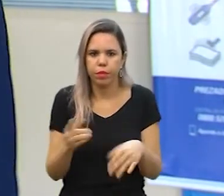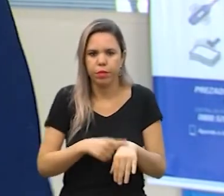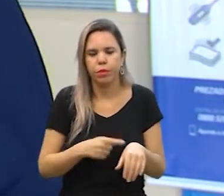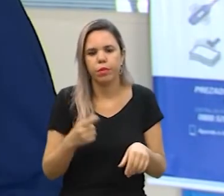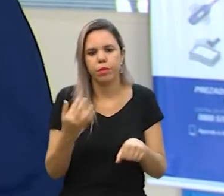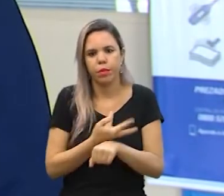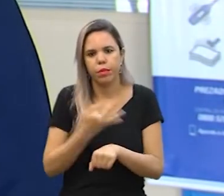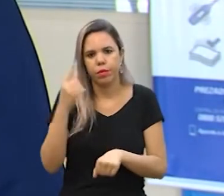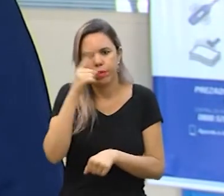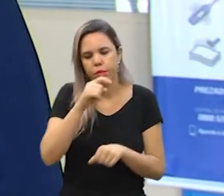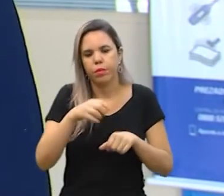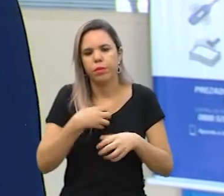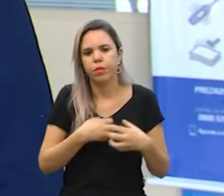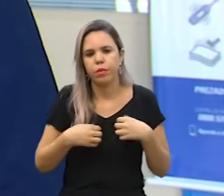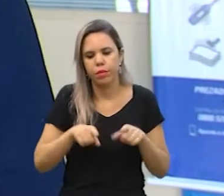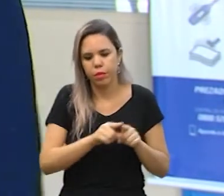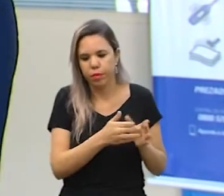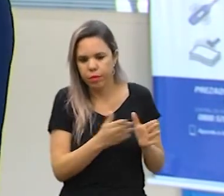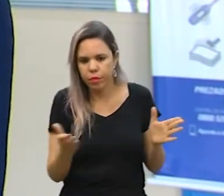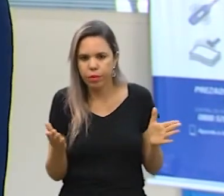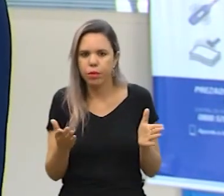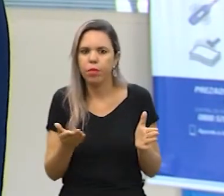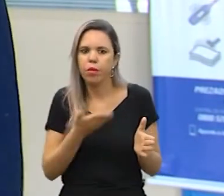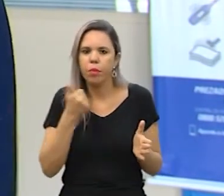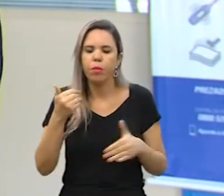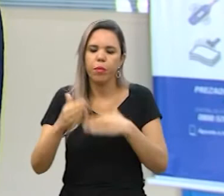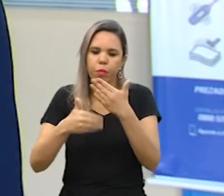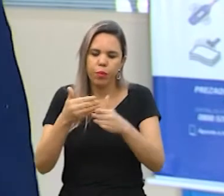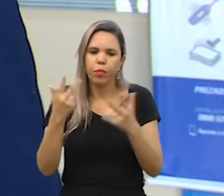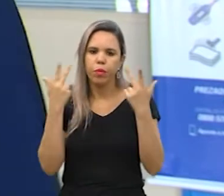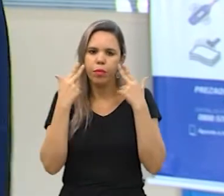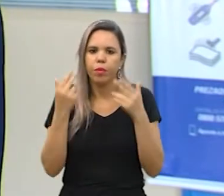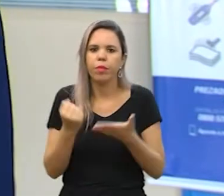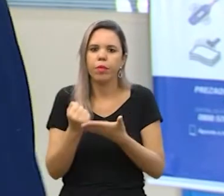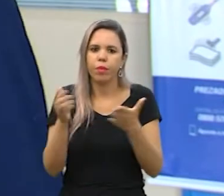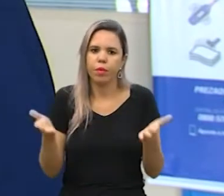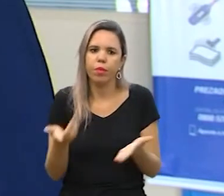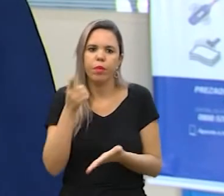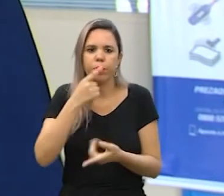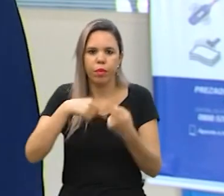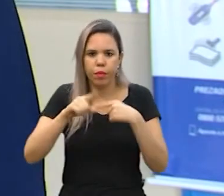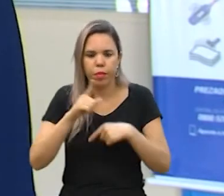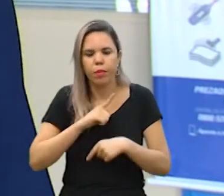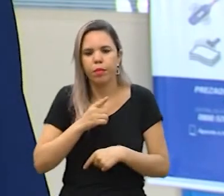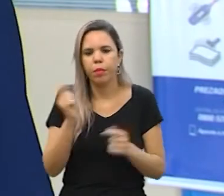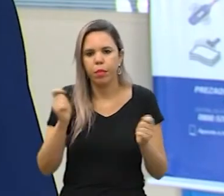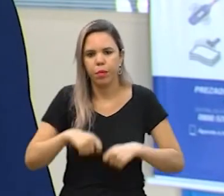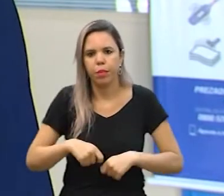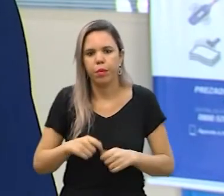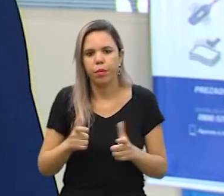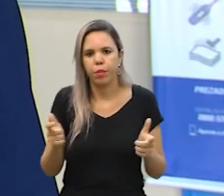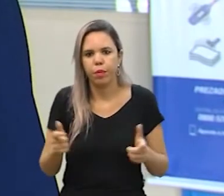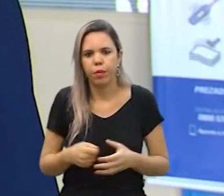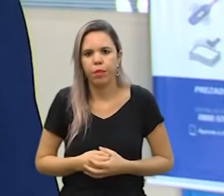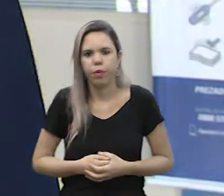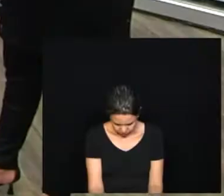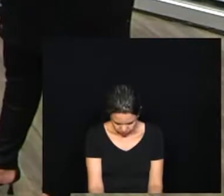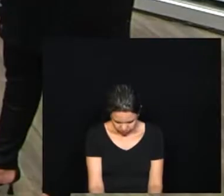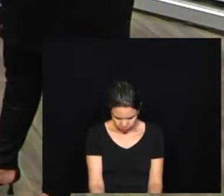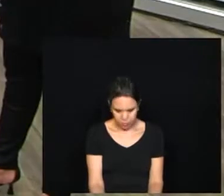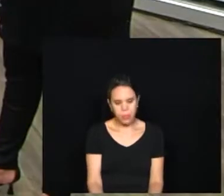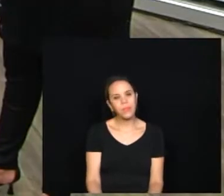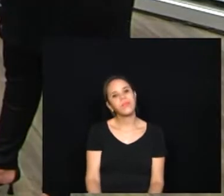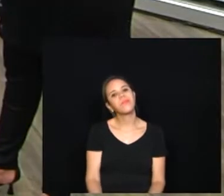nascem em momentos um pouco mais turbulentos, quando a maré está soprando aí, está andando a favor, com certeza ela tem muito mais potencial de crescimento.